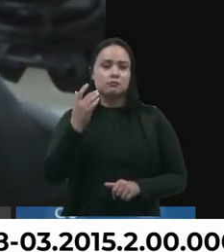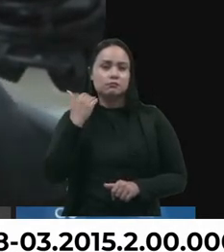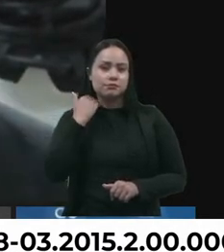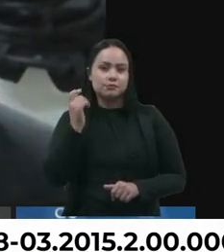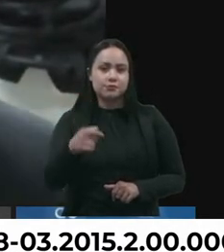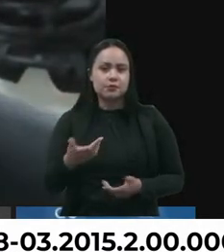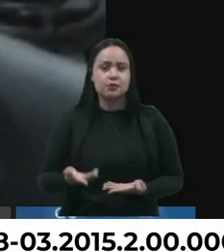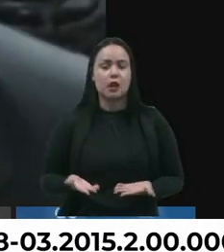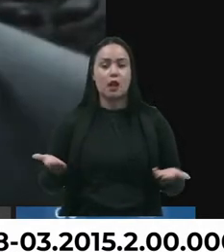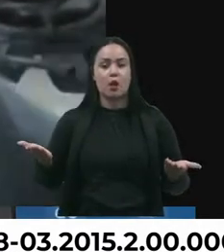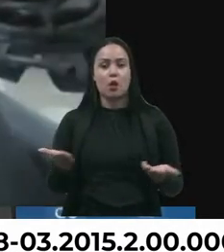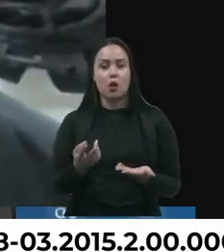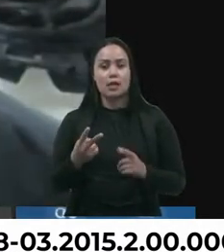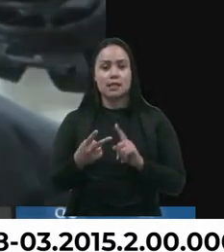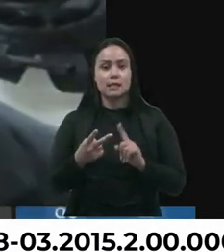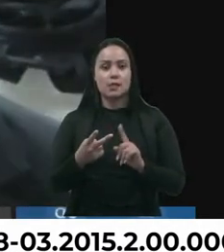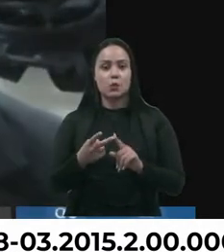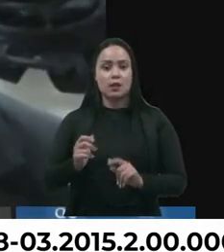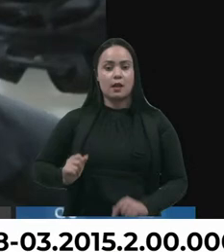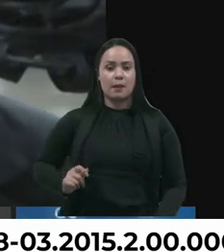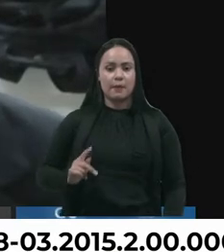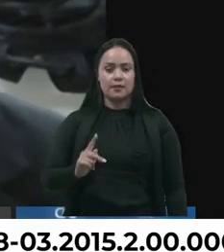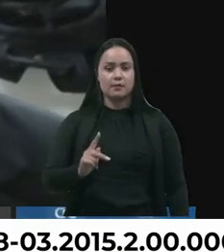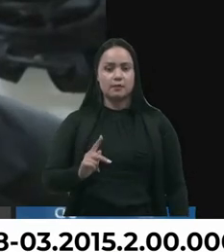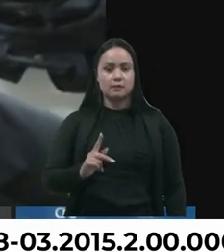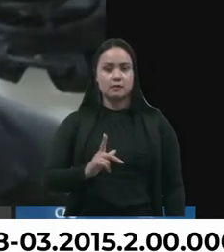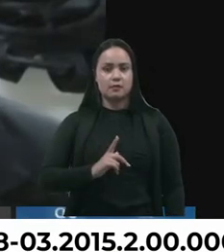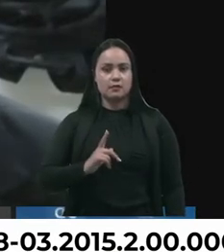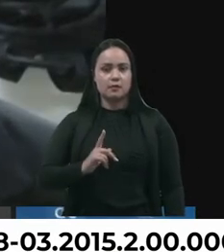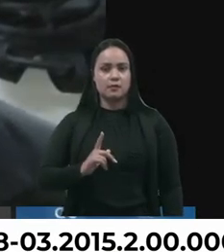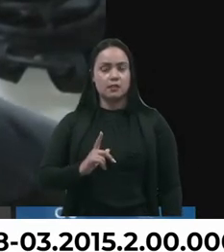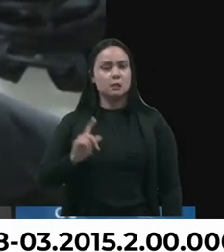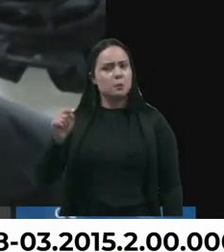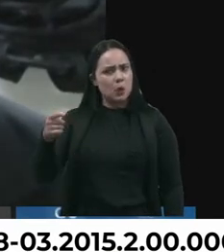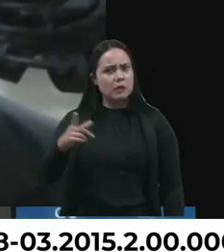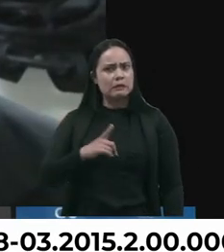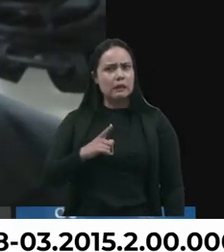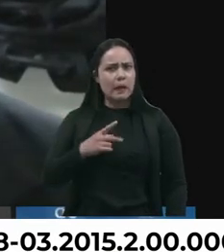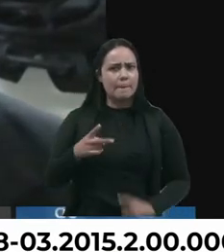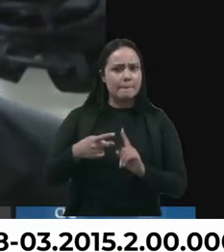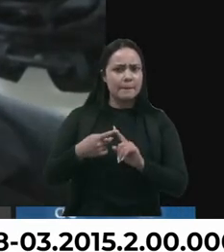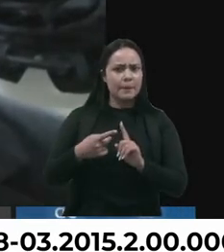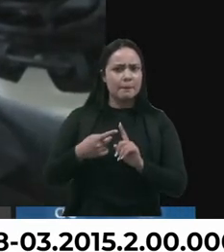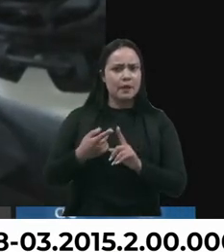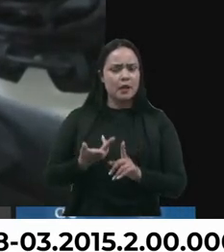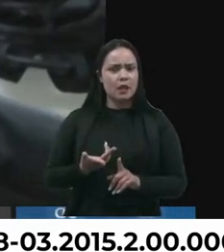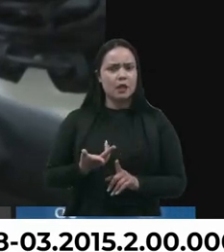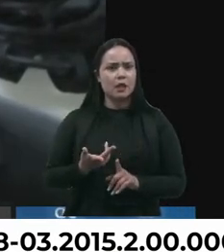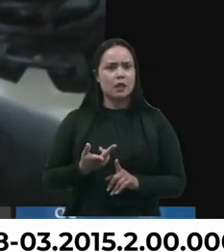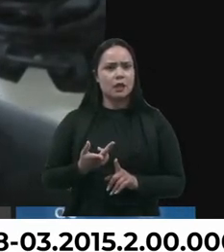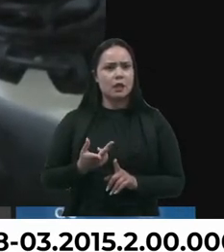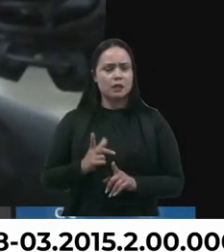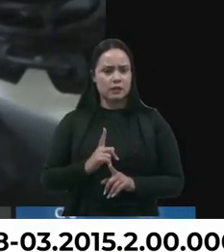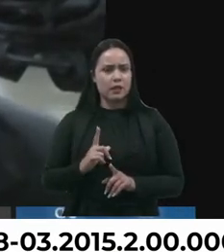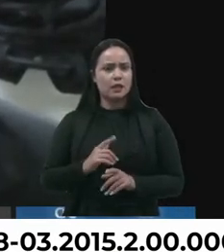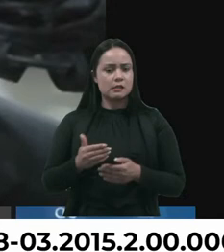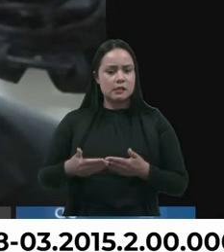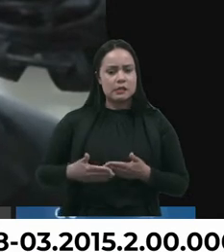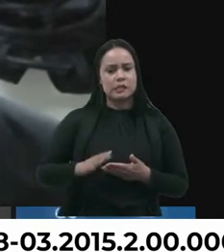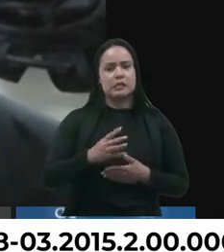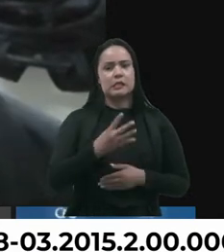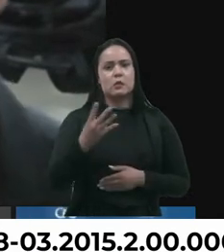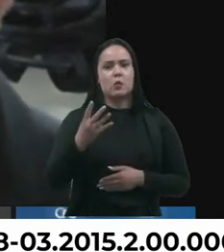em face de uma segunda aposentação, ele, depois de ter tido uma primeira extinta, aquela que tem uma sequência